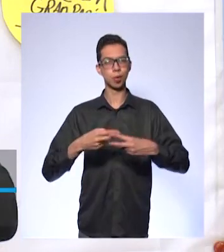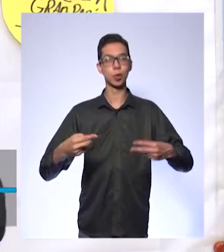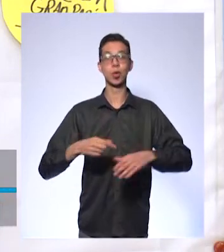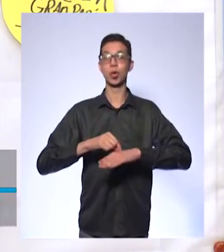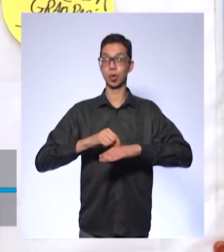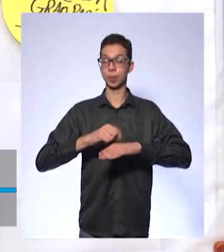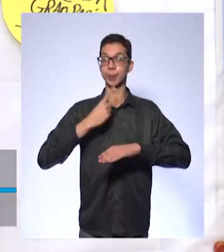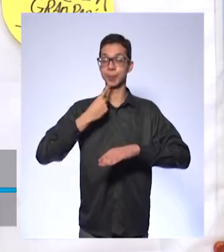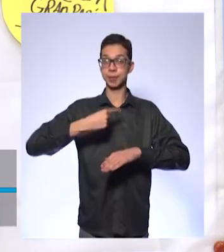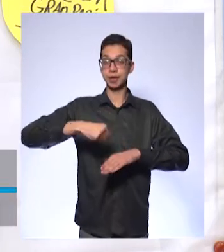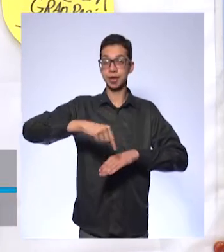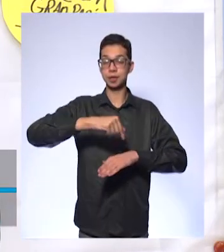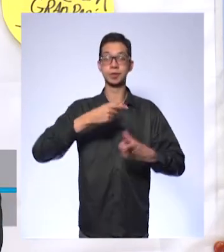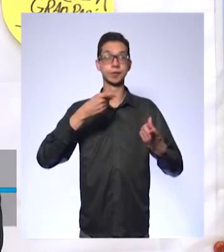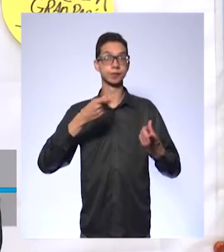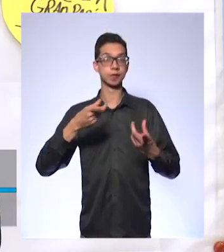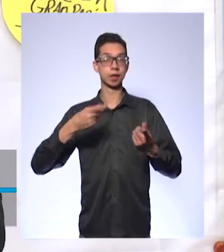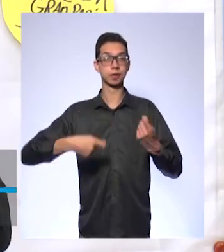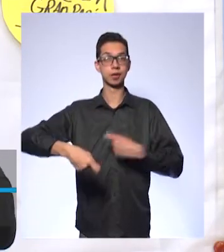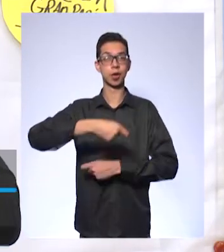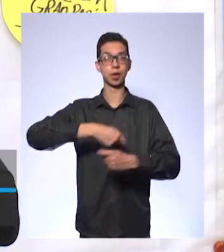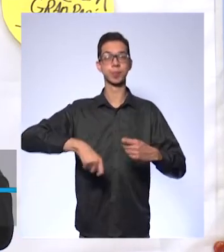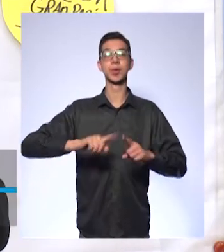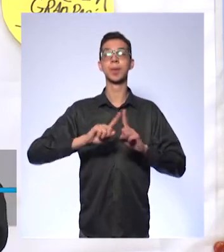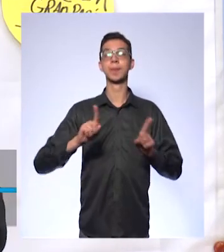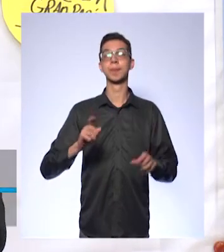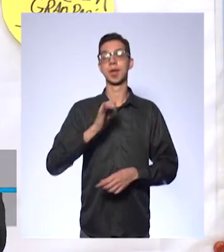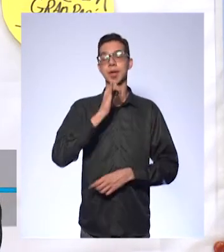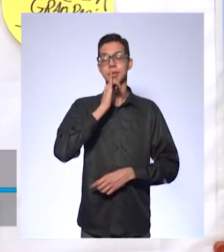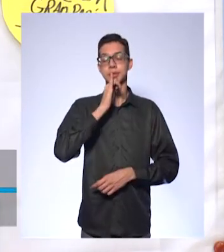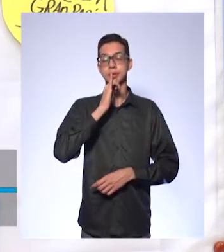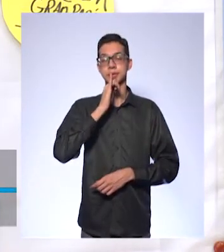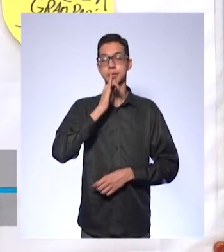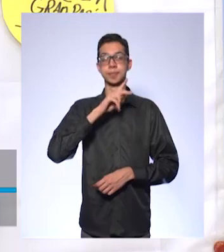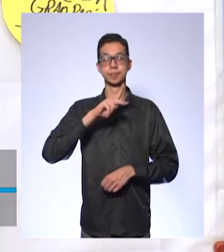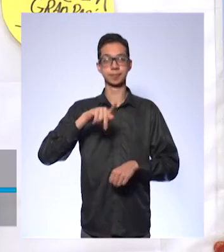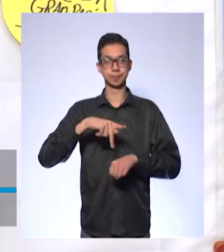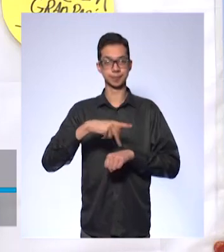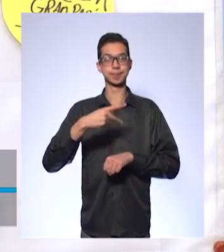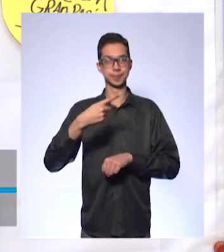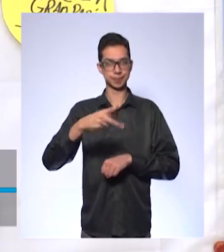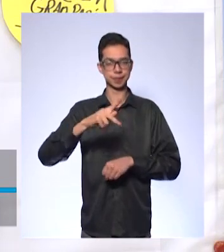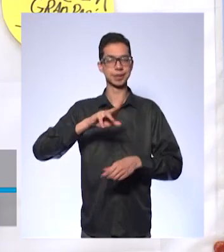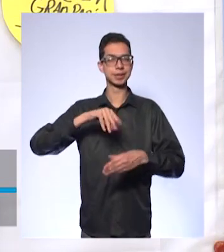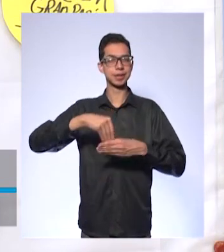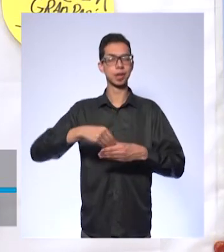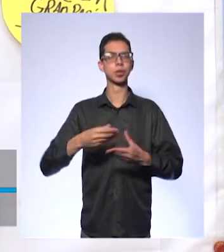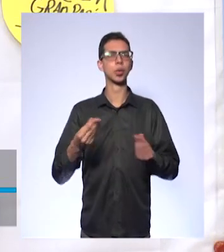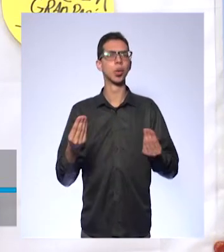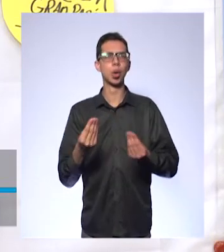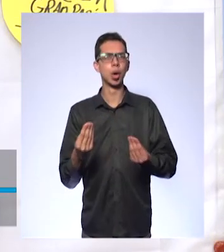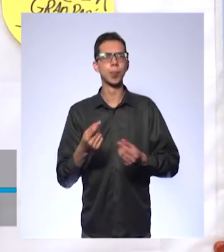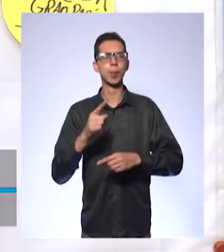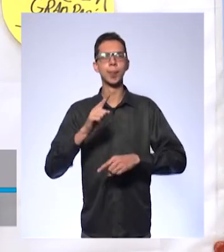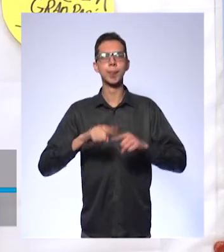sendo comercializado, e aí você, dentro do seu país, o seu produto paga mais